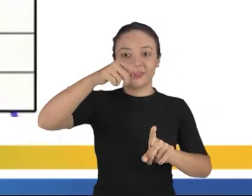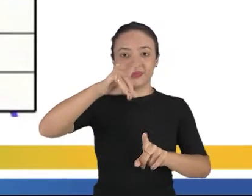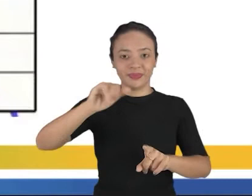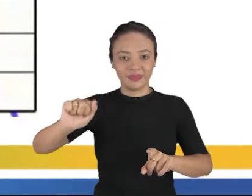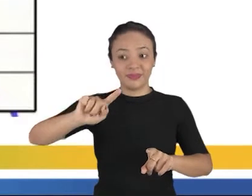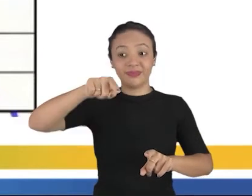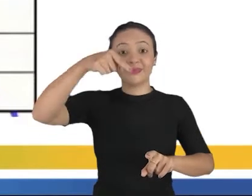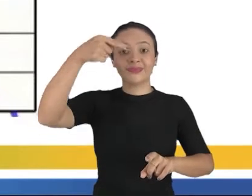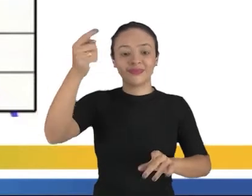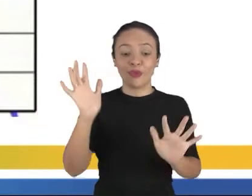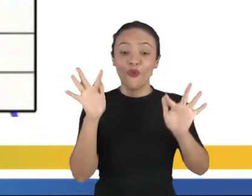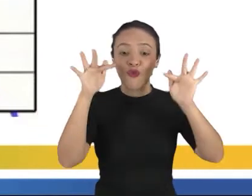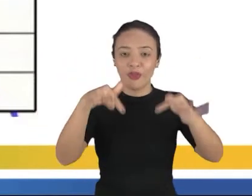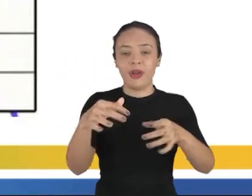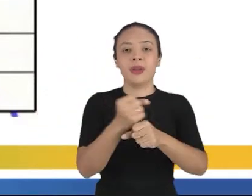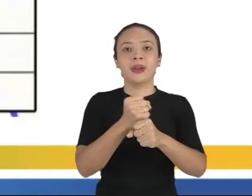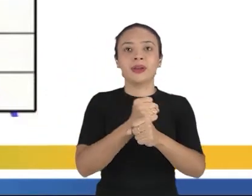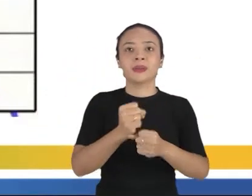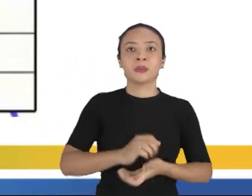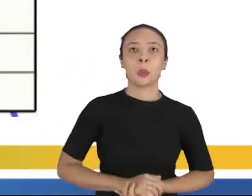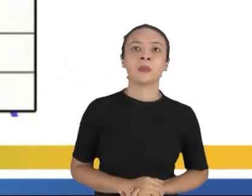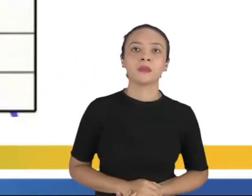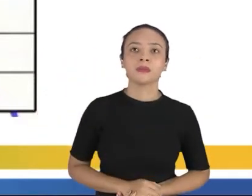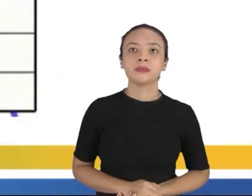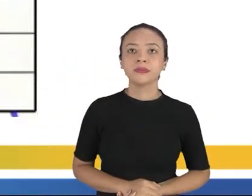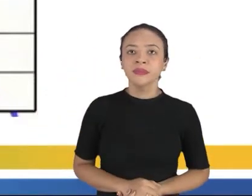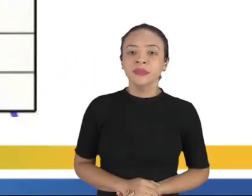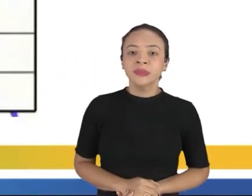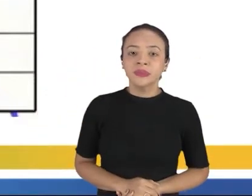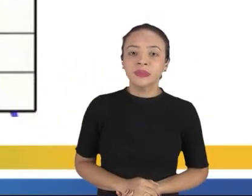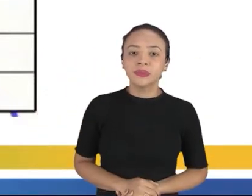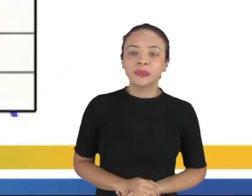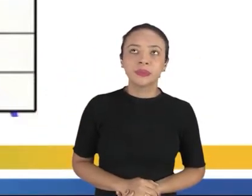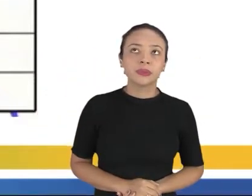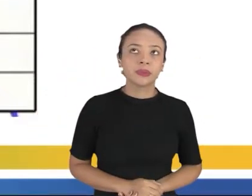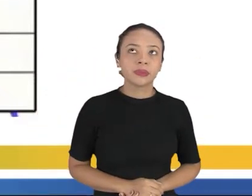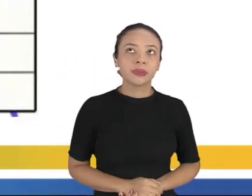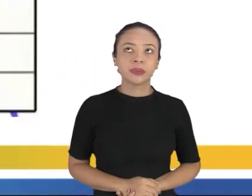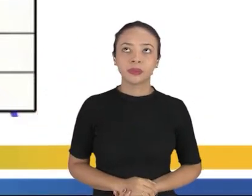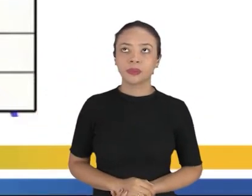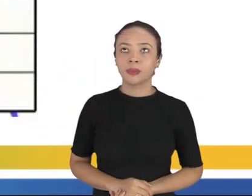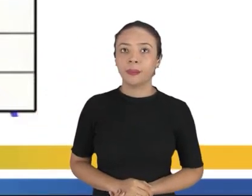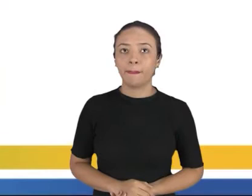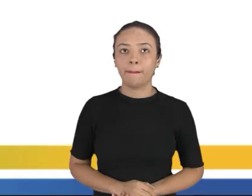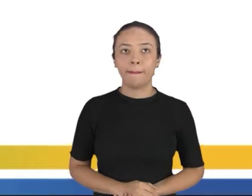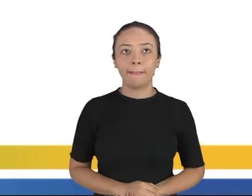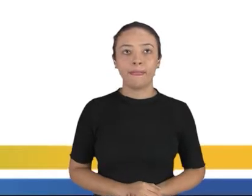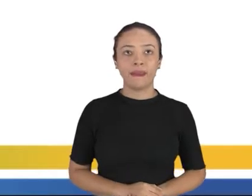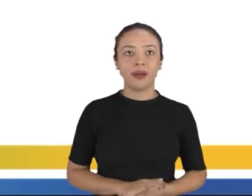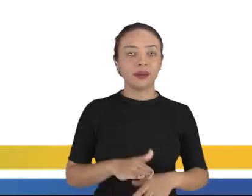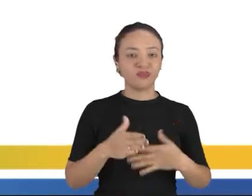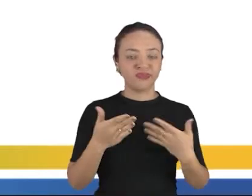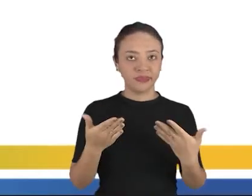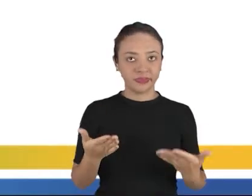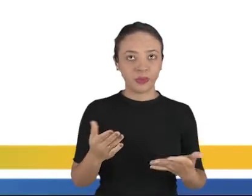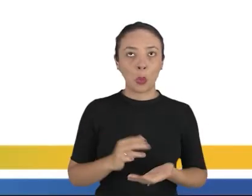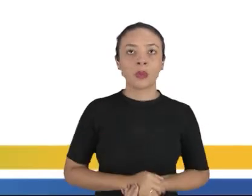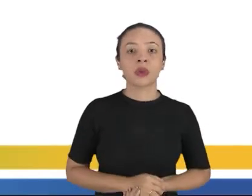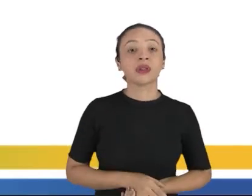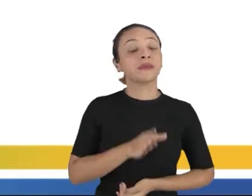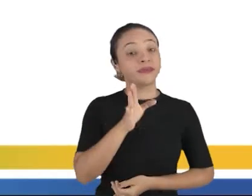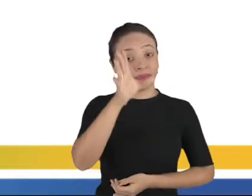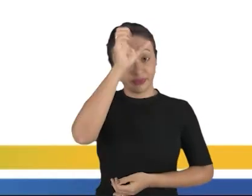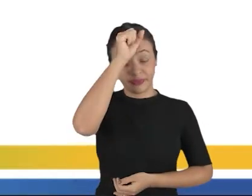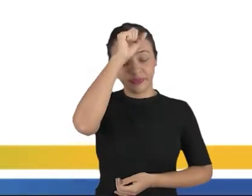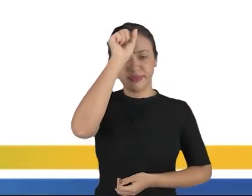dia e só no final que a gente usa o ano. Certinho? Então, ok. Vamos lá. Já que nós